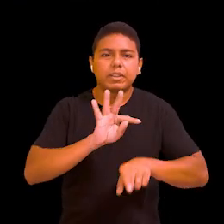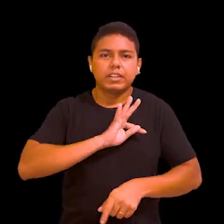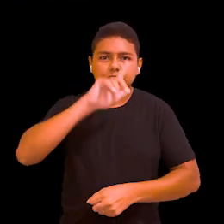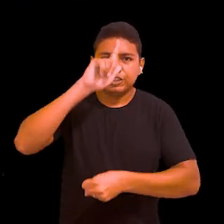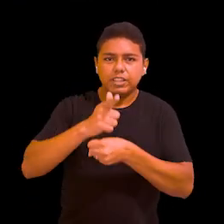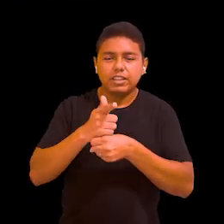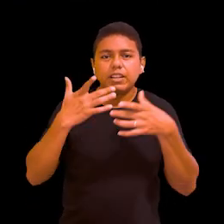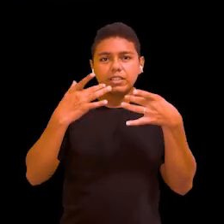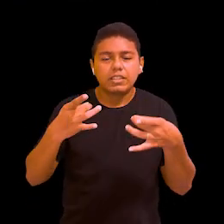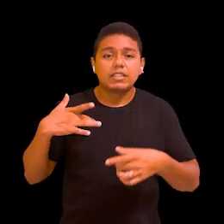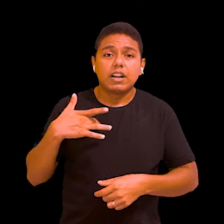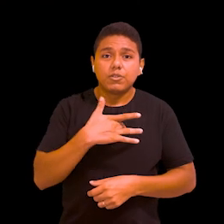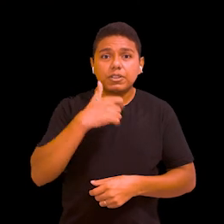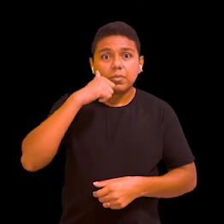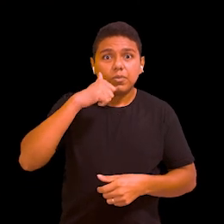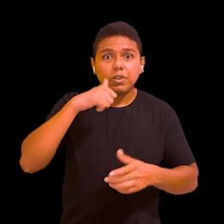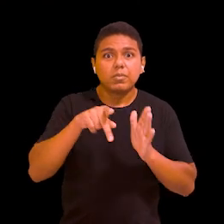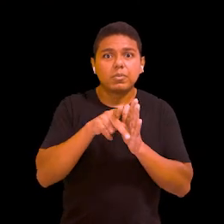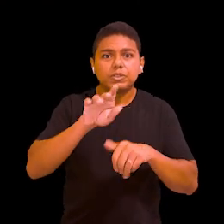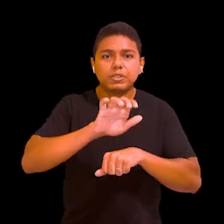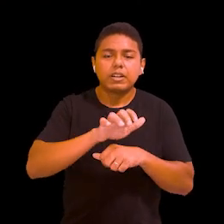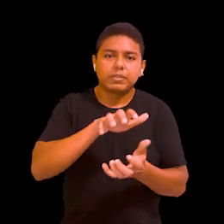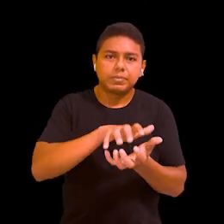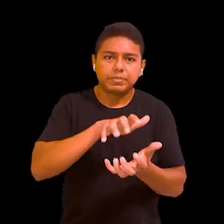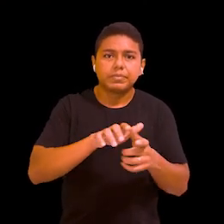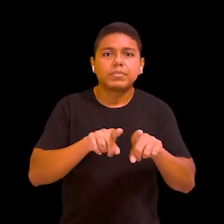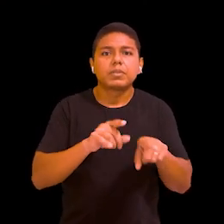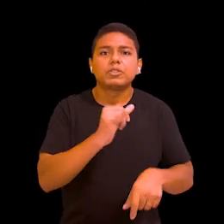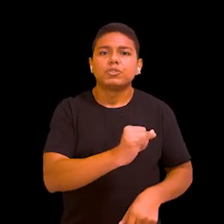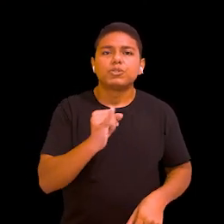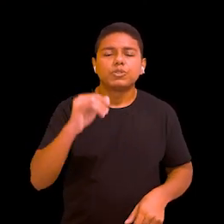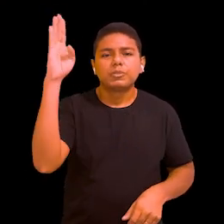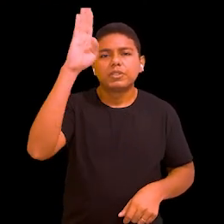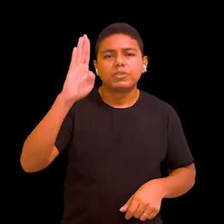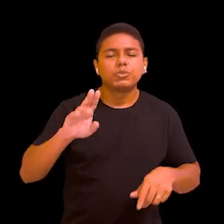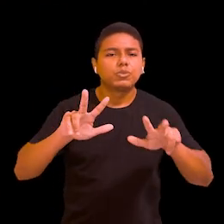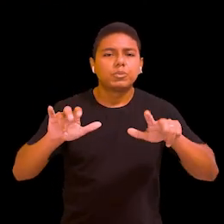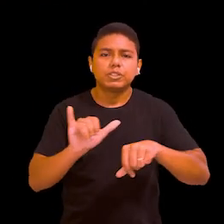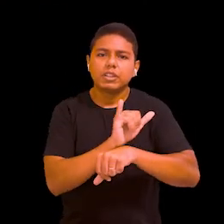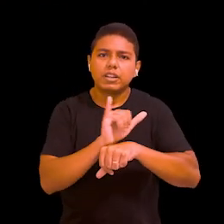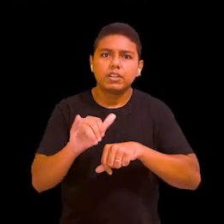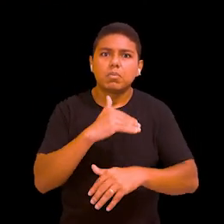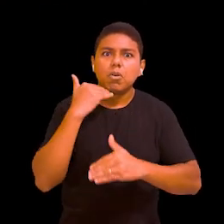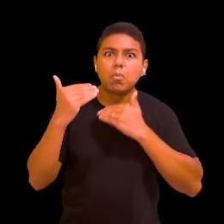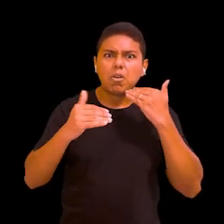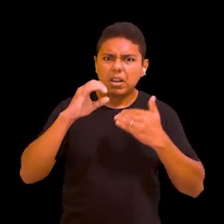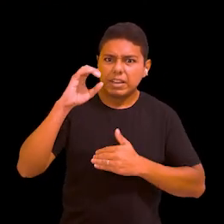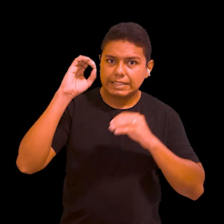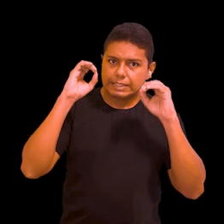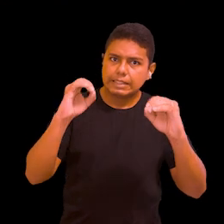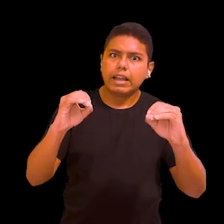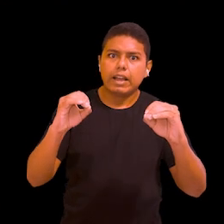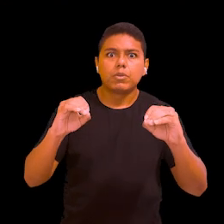da Atenção à Saúde da Mulher do Estado de Pernambuco e instrutora nacional da estratégia Zero Morte Materna